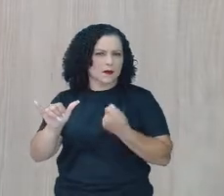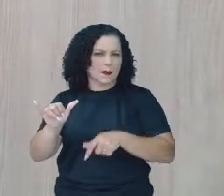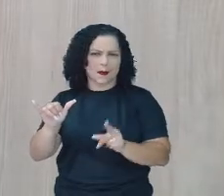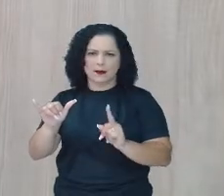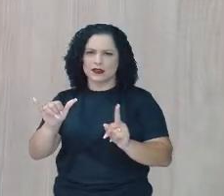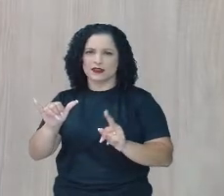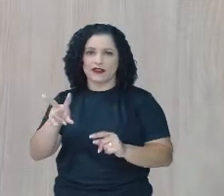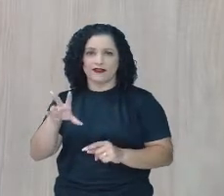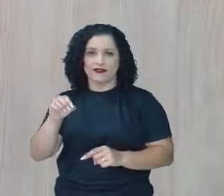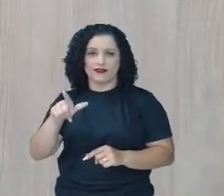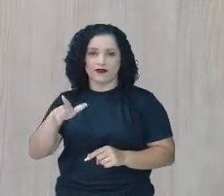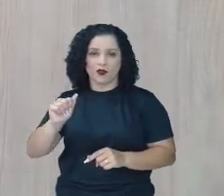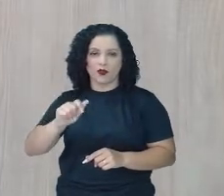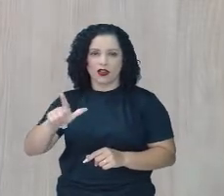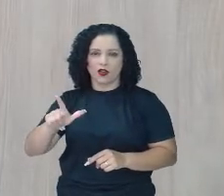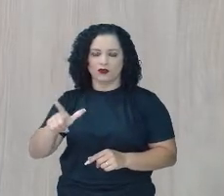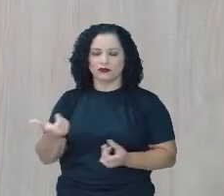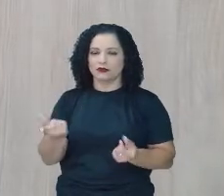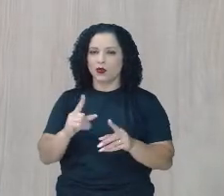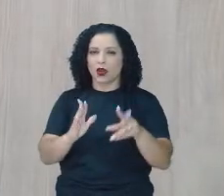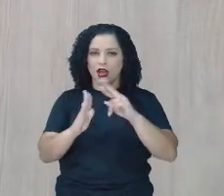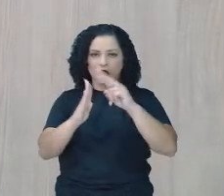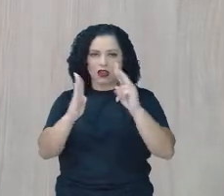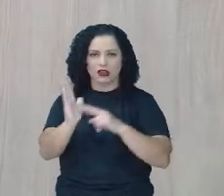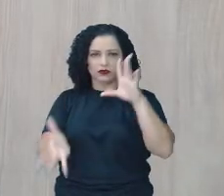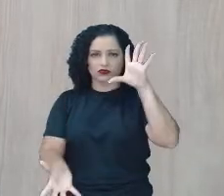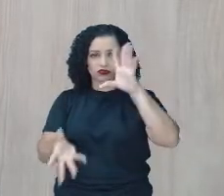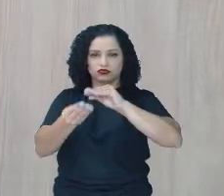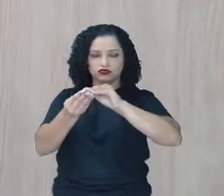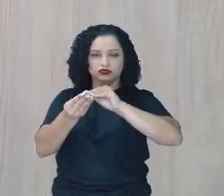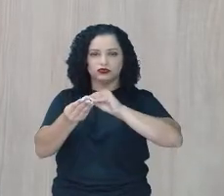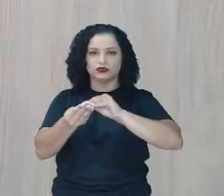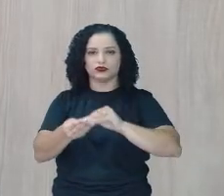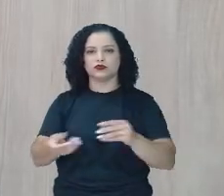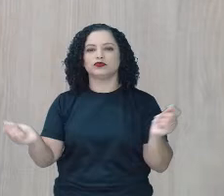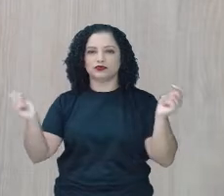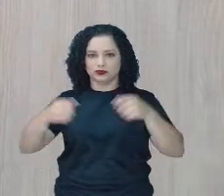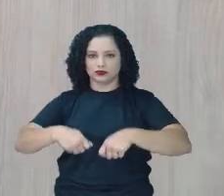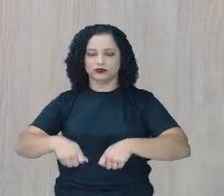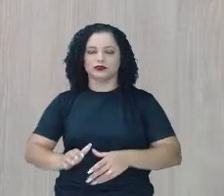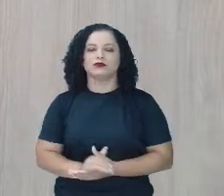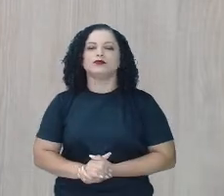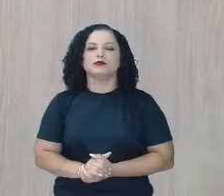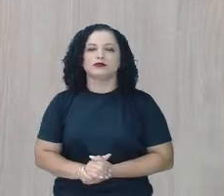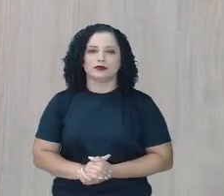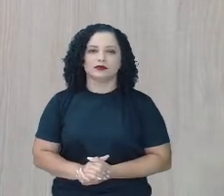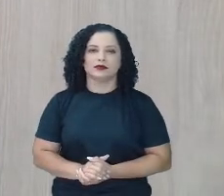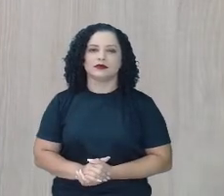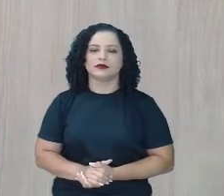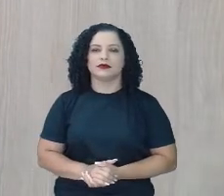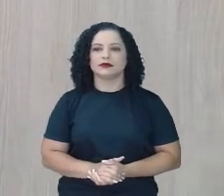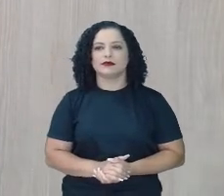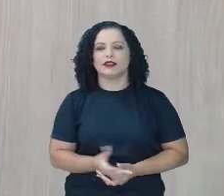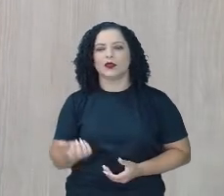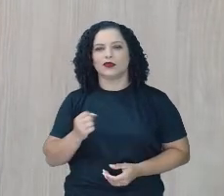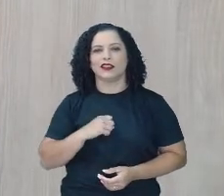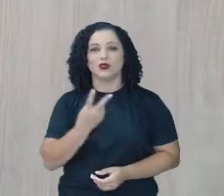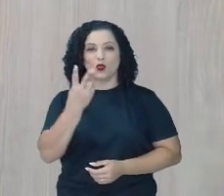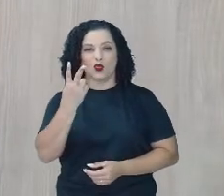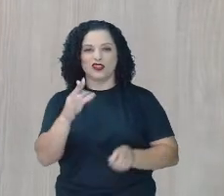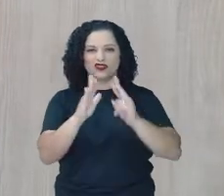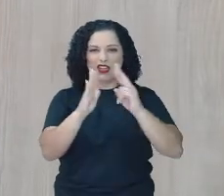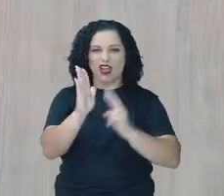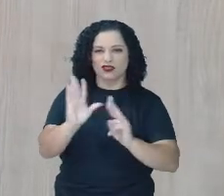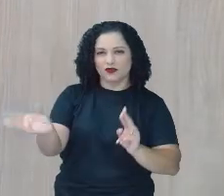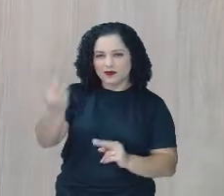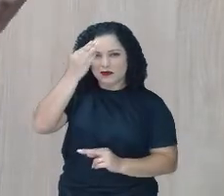sei o quê. Não, a gente pode juntar essas duas regras em uma só, que é o que, inclusive, eu faço particularmente. Então, em vez de decorar duas regras, E no